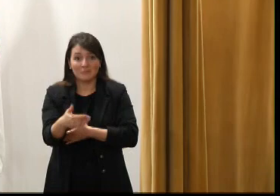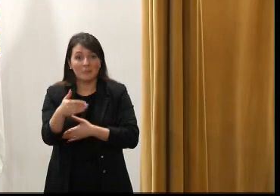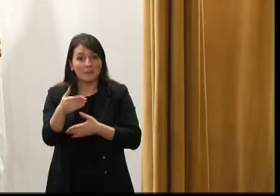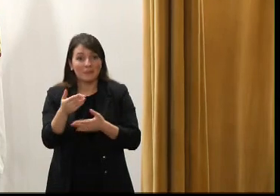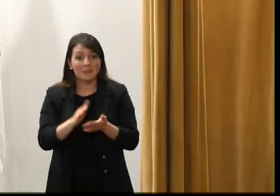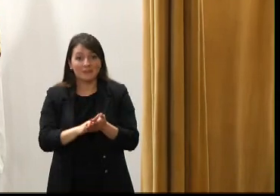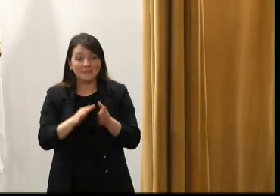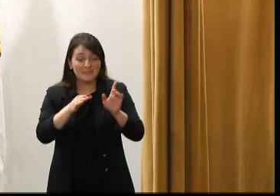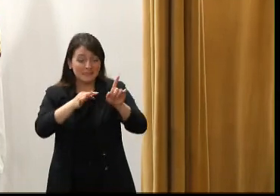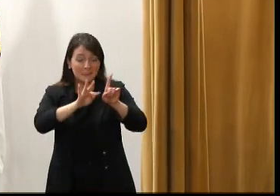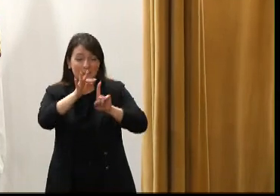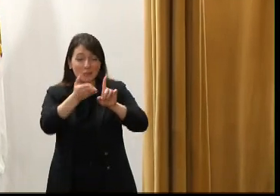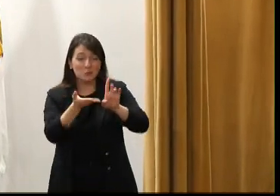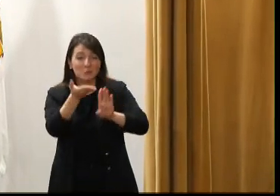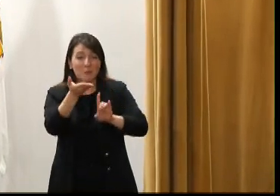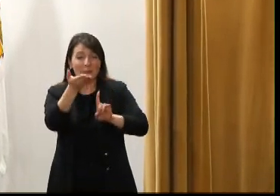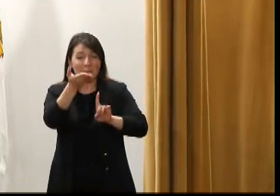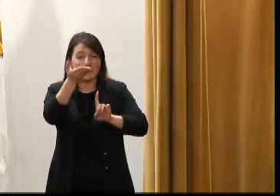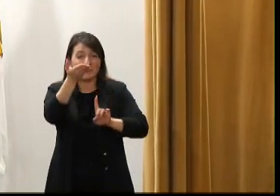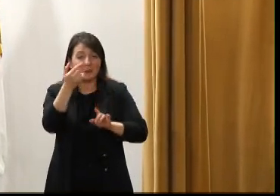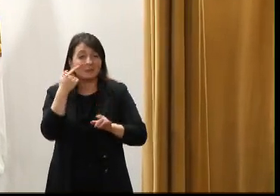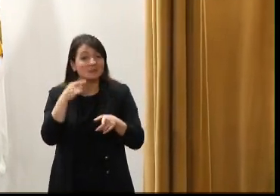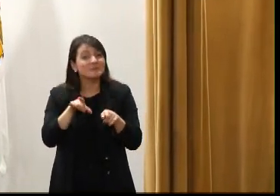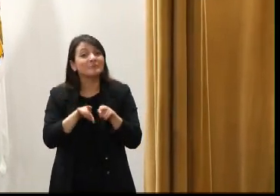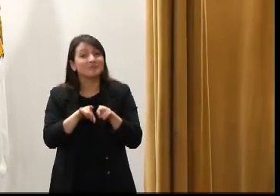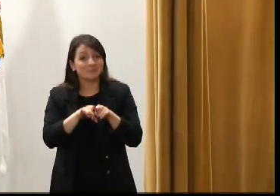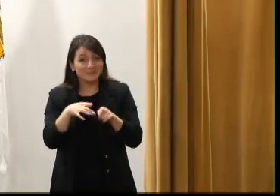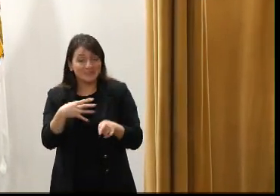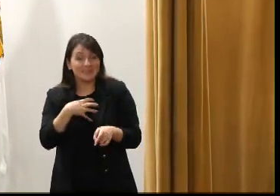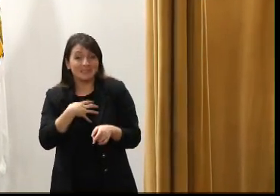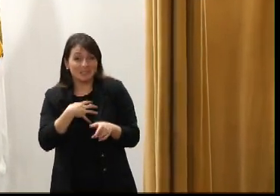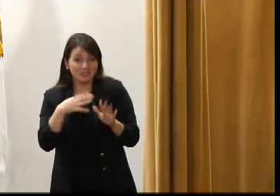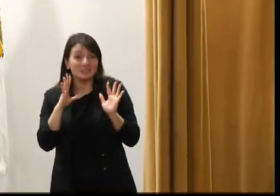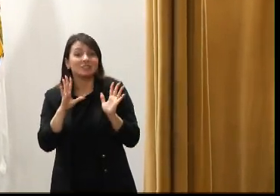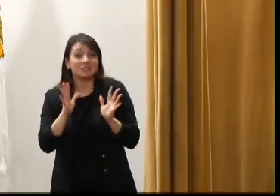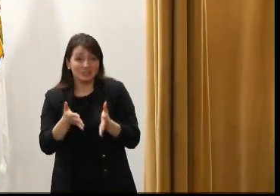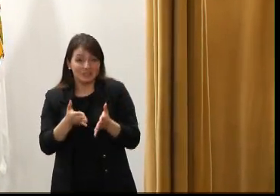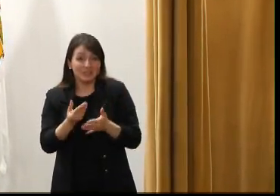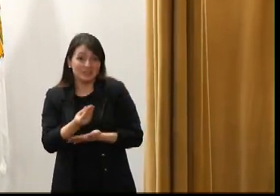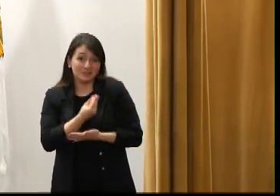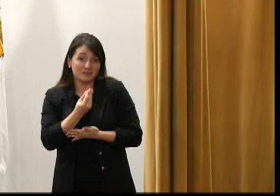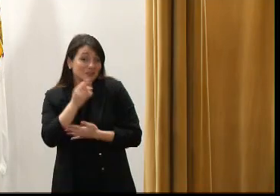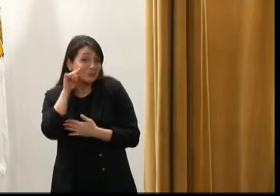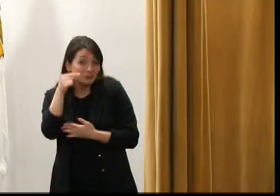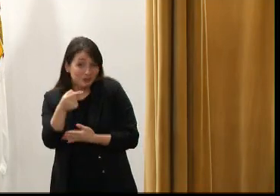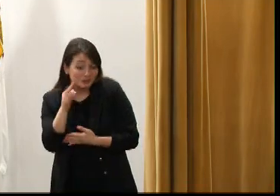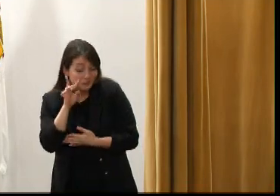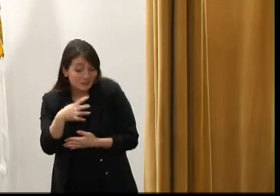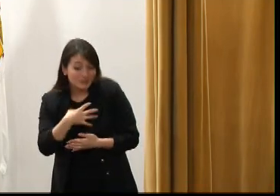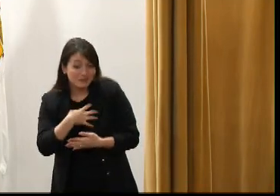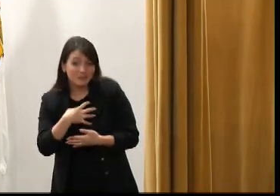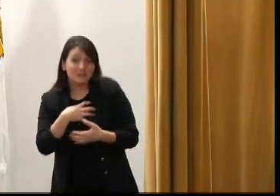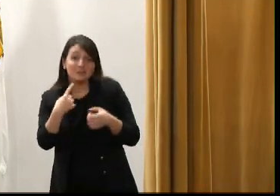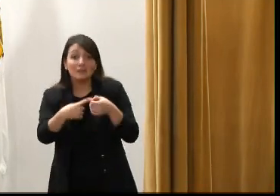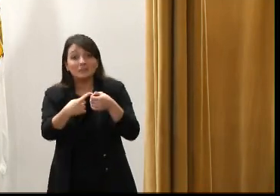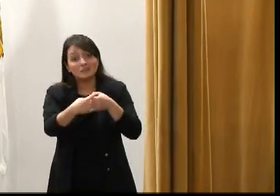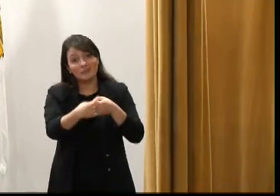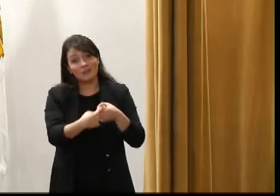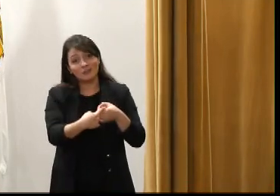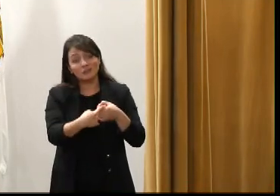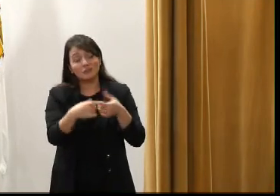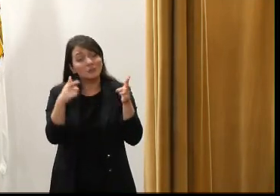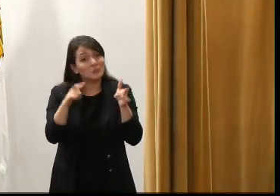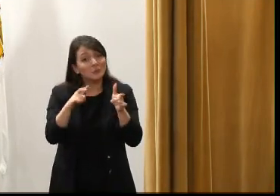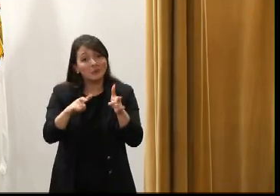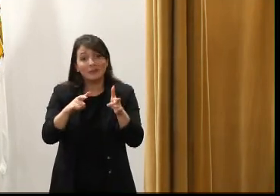aumento da temperatura média. Isso será sentido, e já é sentido nas nossas vidas cotidianas, e a cidade é o ponto onde